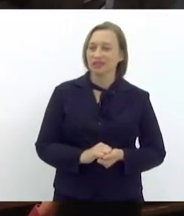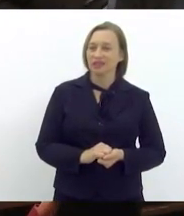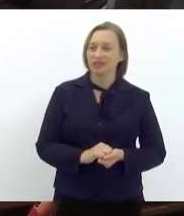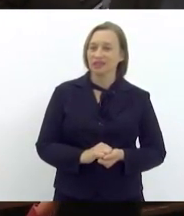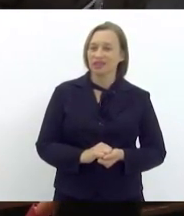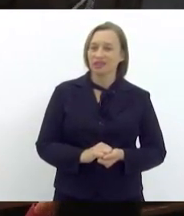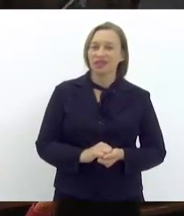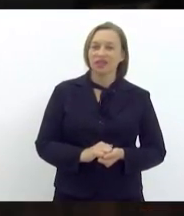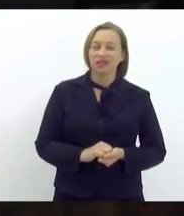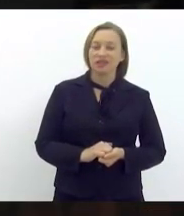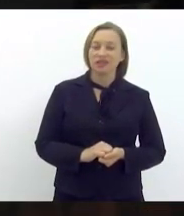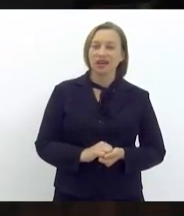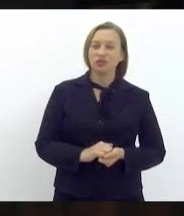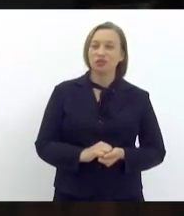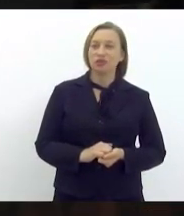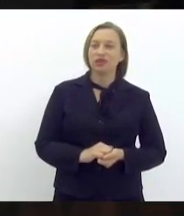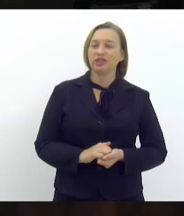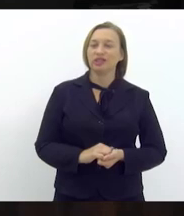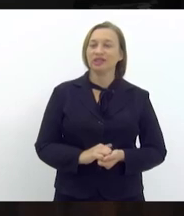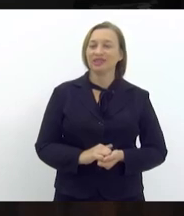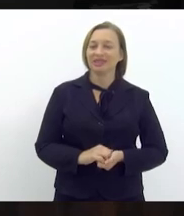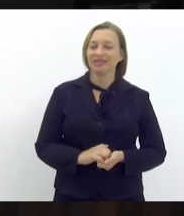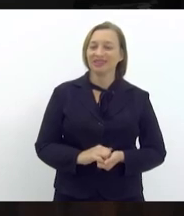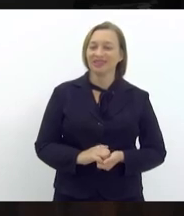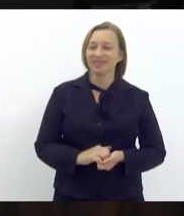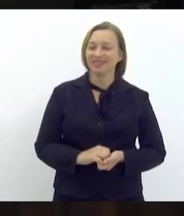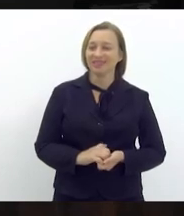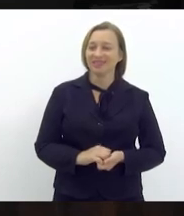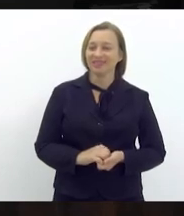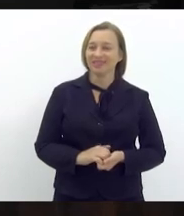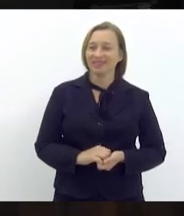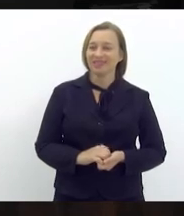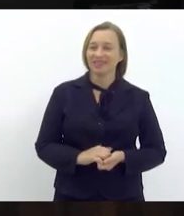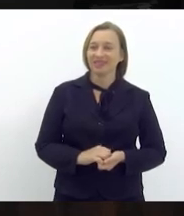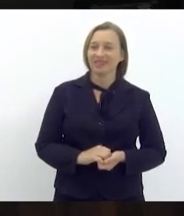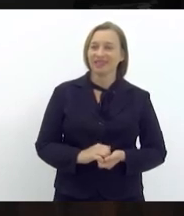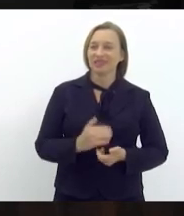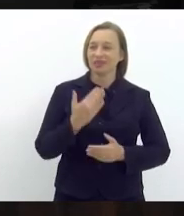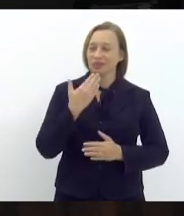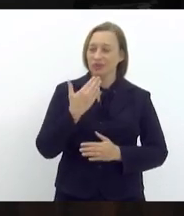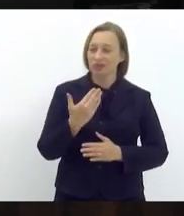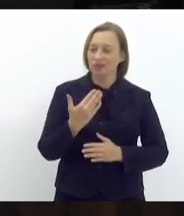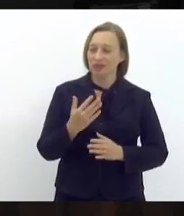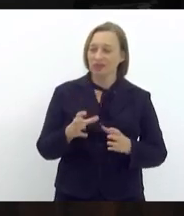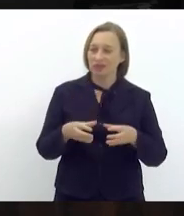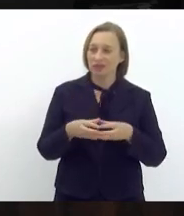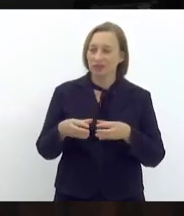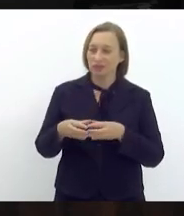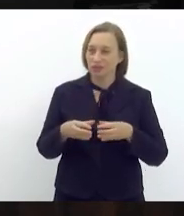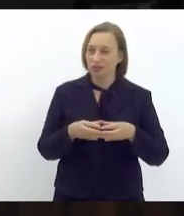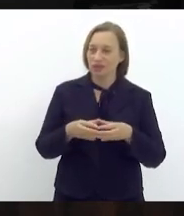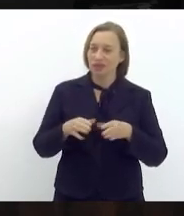os próximos três requerimentos faremos em bloco há sobre a mesa